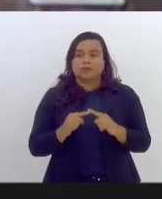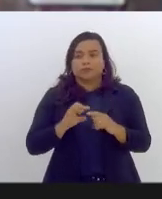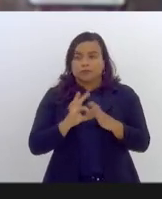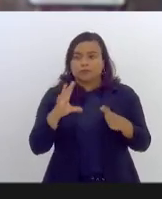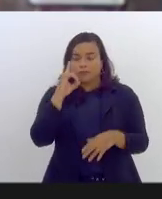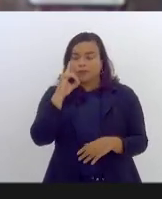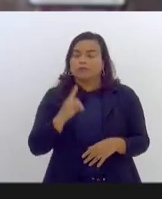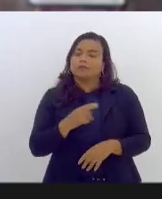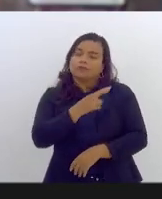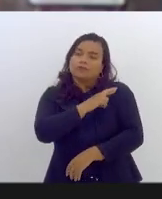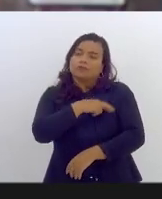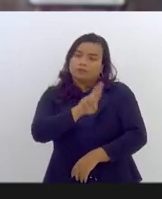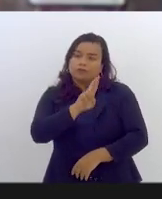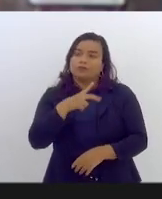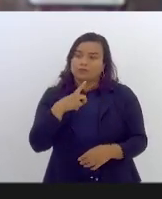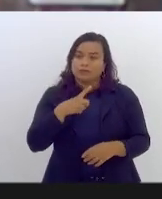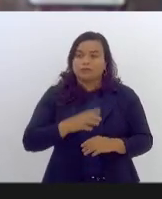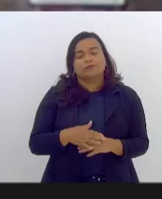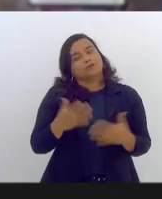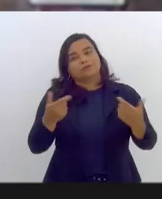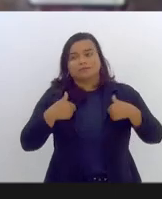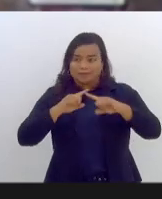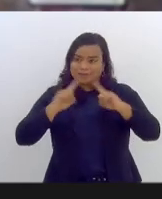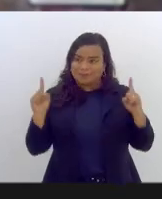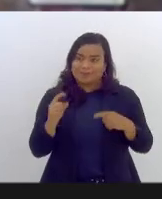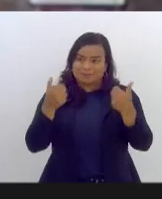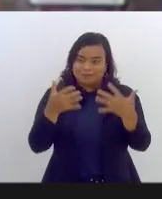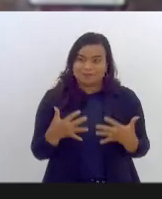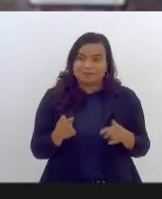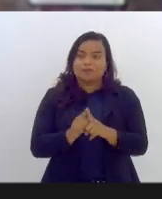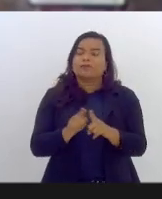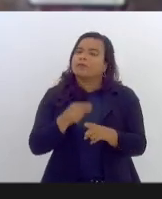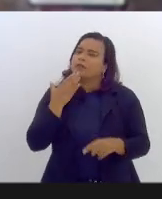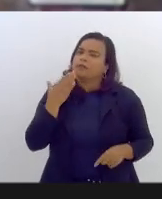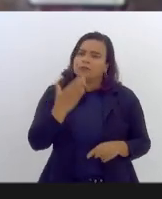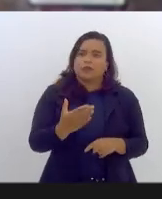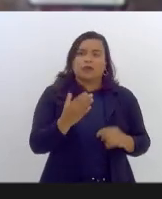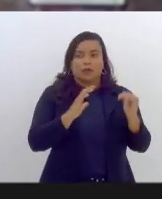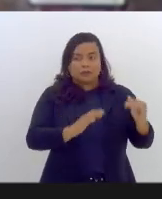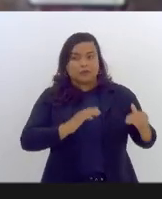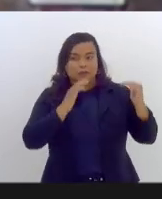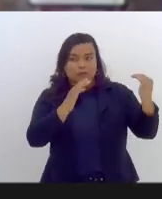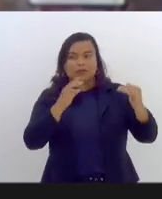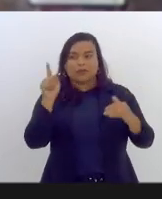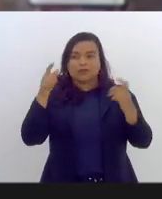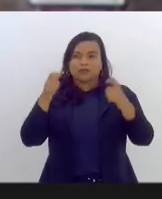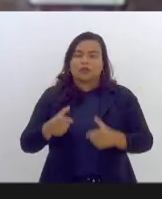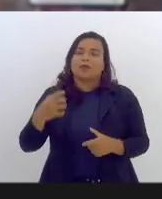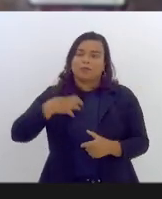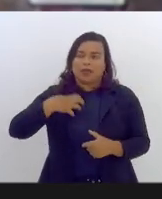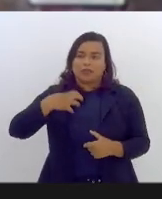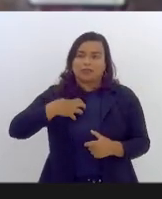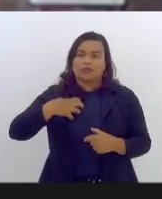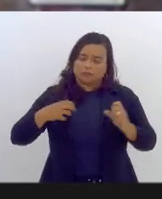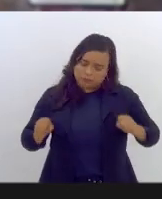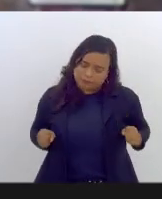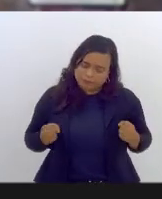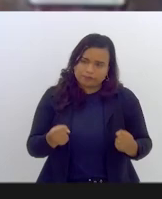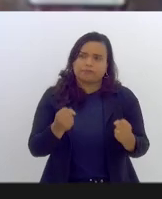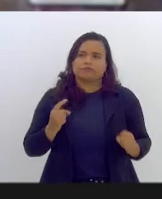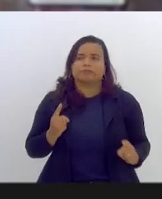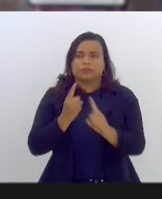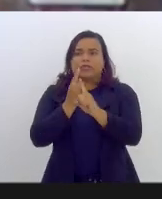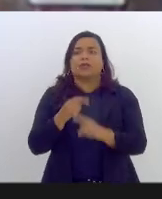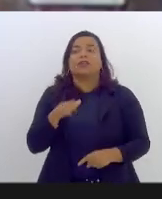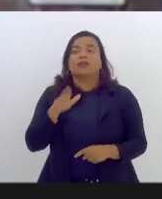religiosa. Fica aqui meu protesto e meu apelo para que as autoridades da Bahia se empenhem em